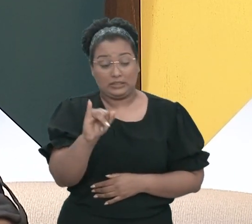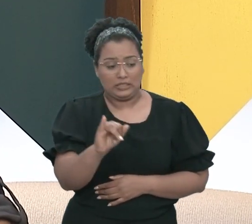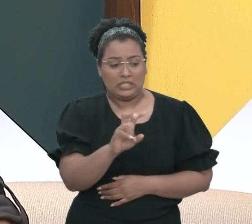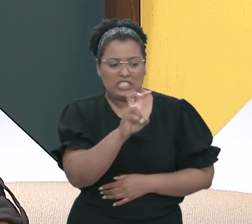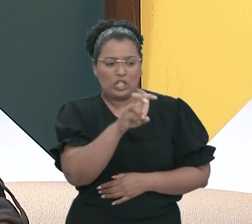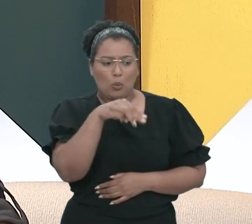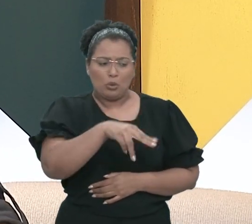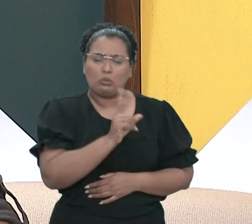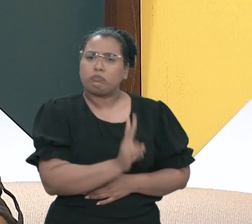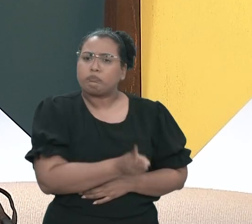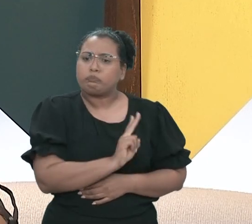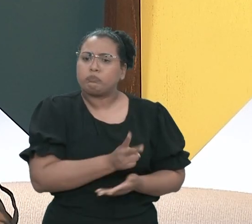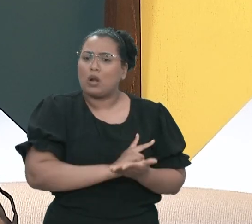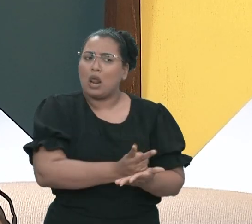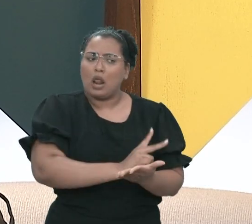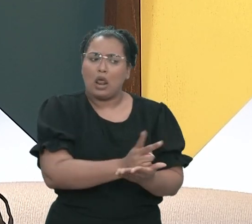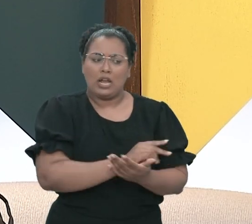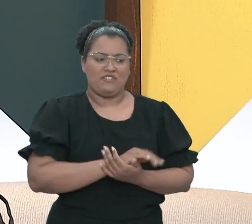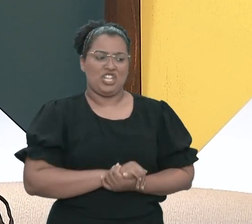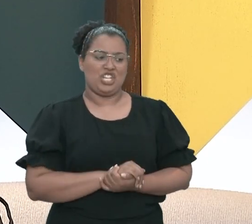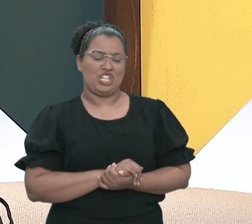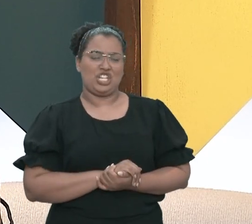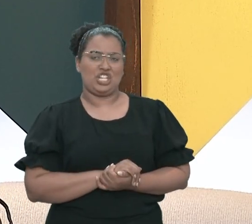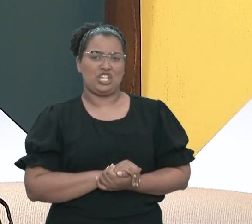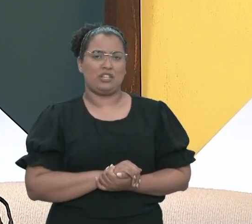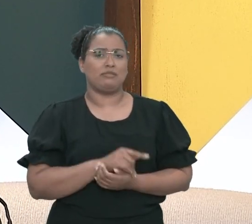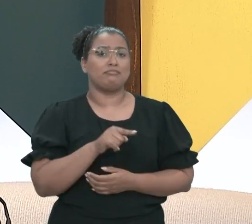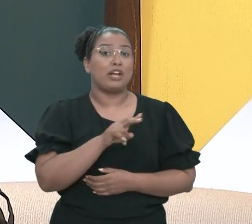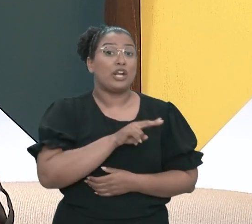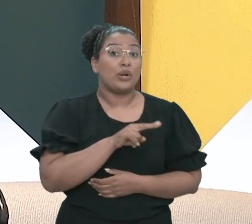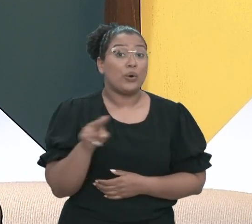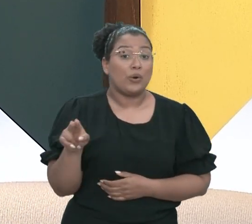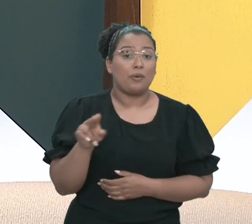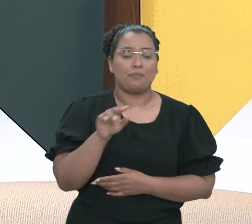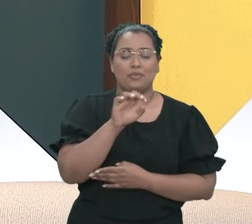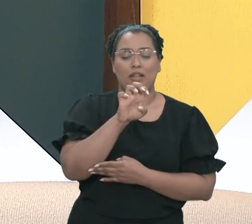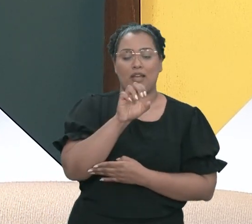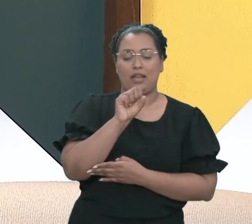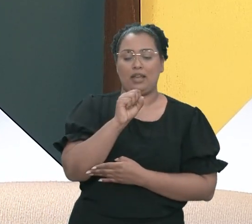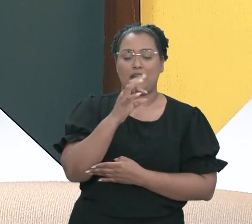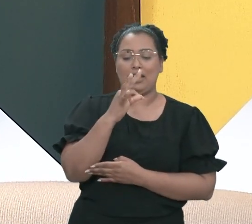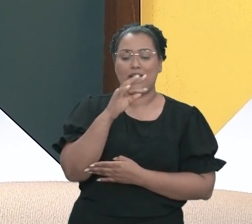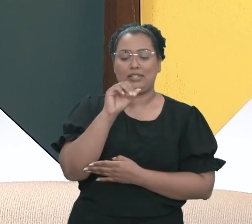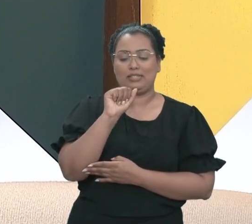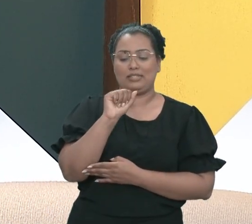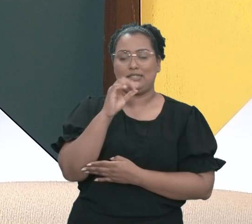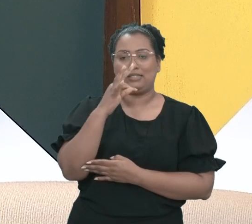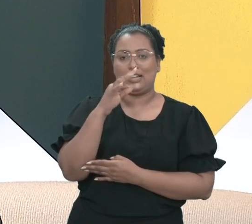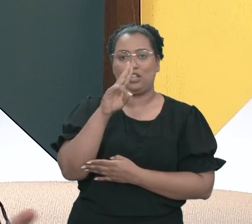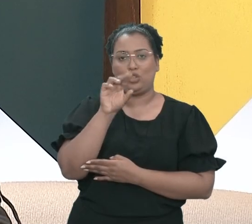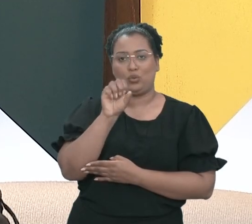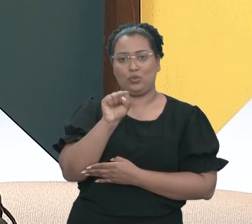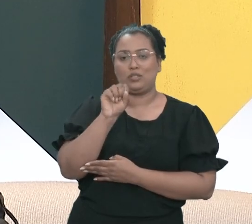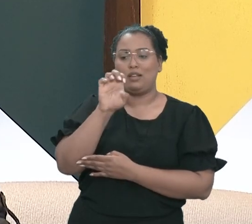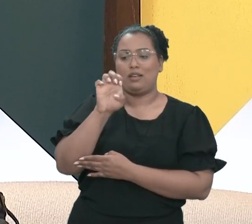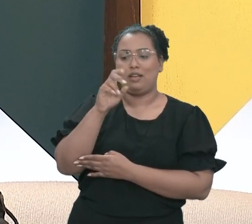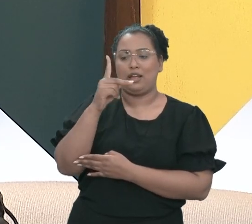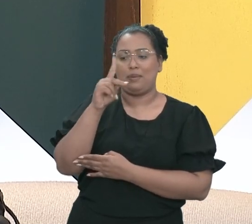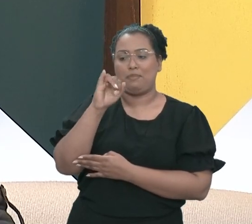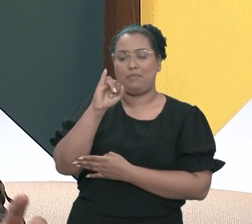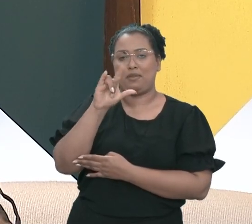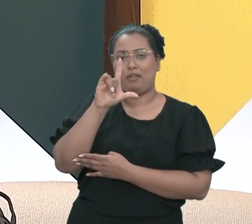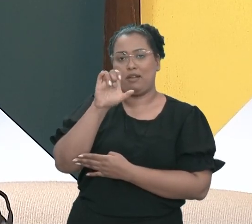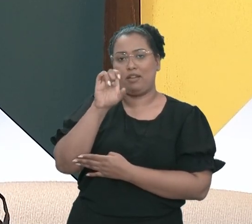5 minutos, já entra numa situação que nós conhecemos como status epiléticos, que é o estado epilético, que é uma crise que não